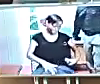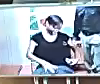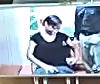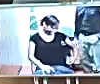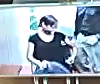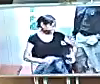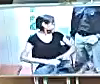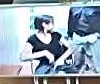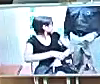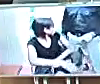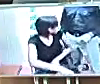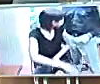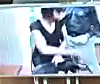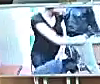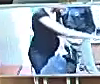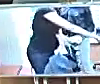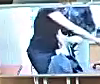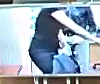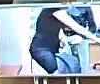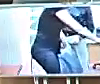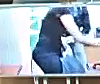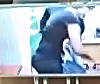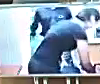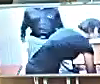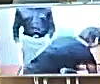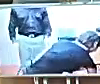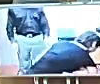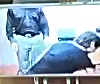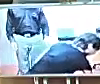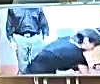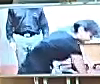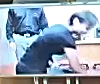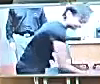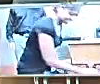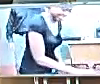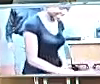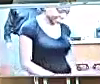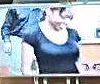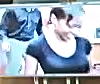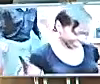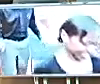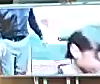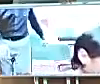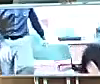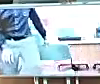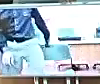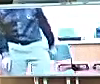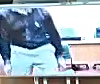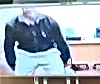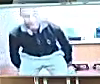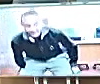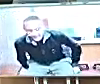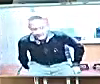a assessora da federação de trabalhadores do estado de minas gerais se preparem representando views